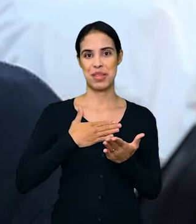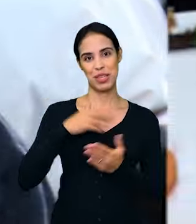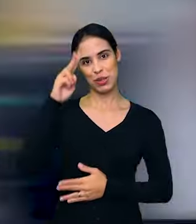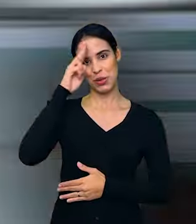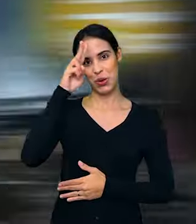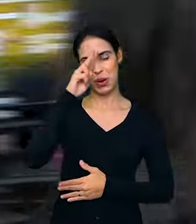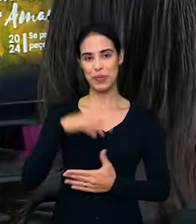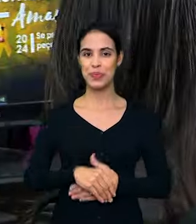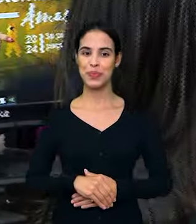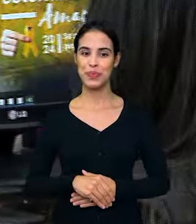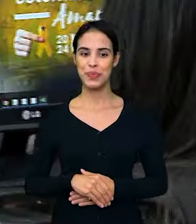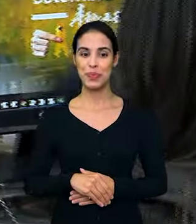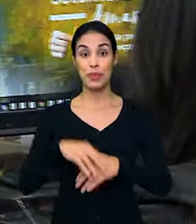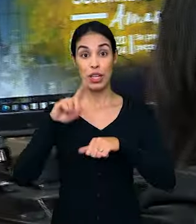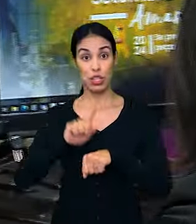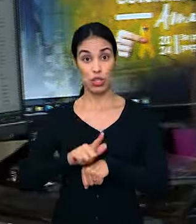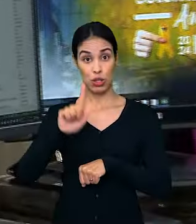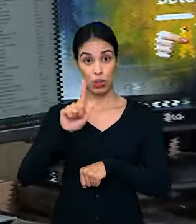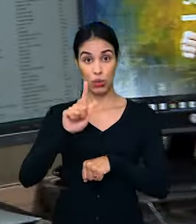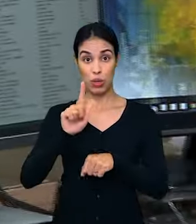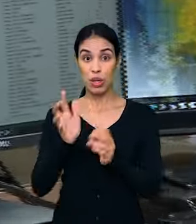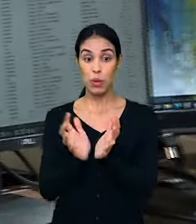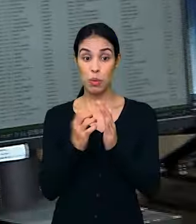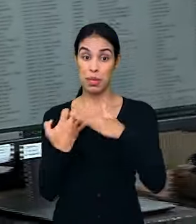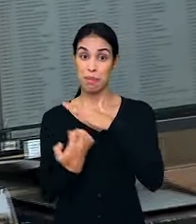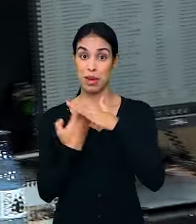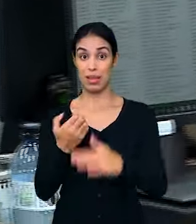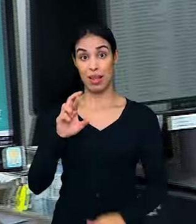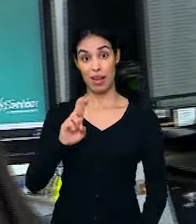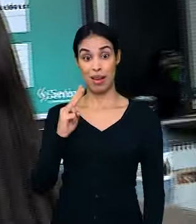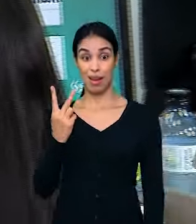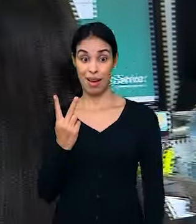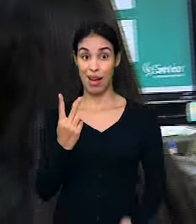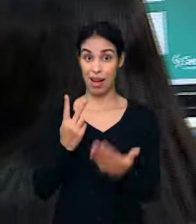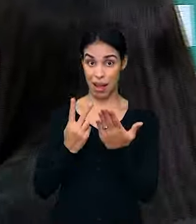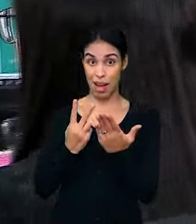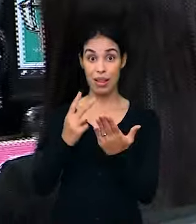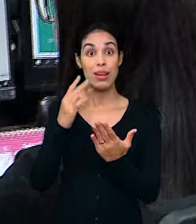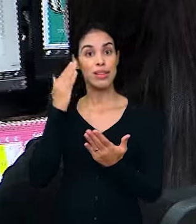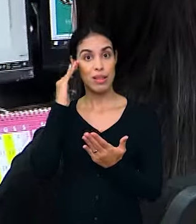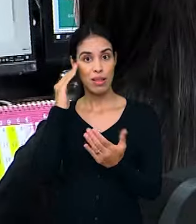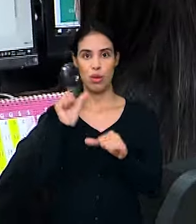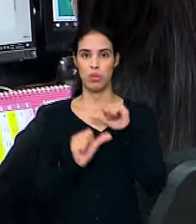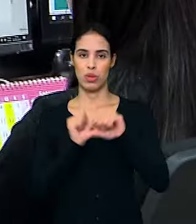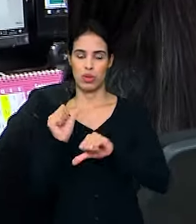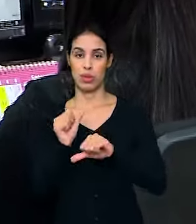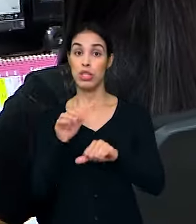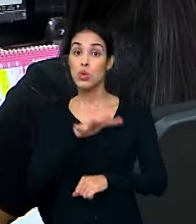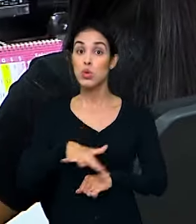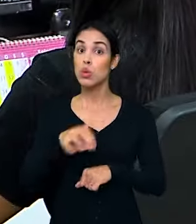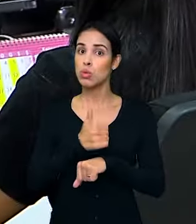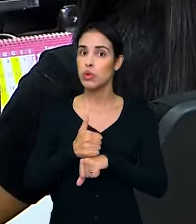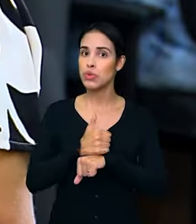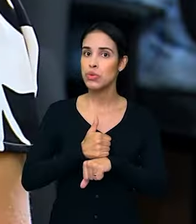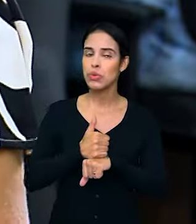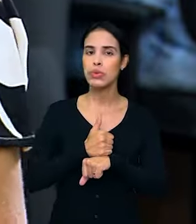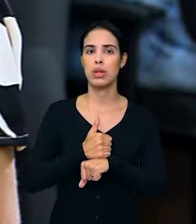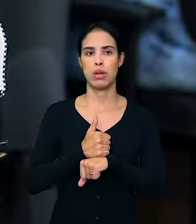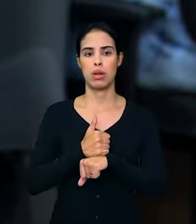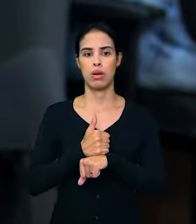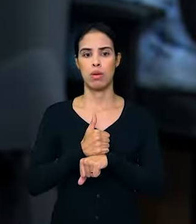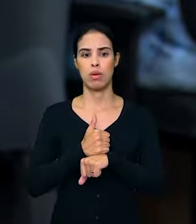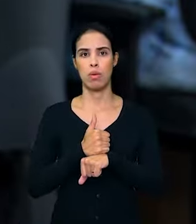jornada. Gestora corporativa de RH, Daniele entendeu bem essa mudança. Todos os profissionais,